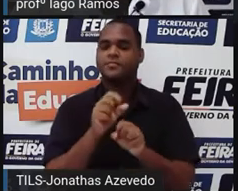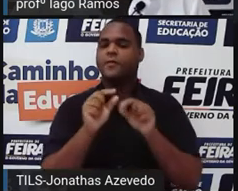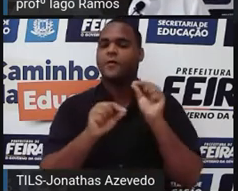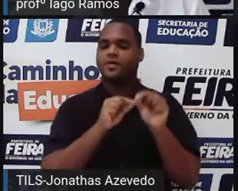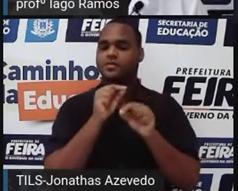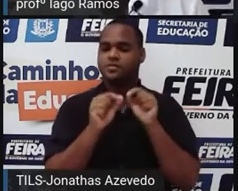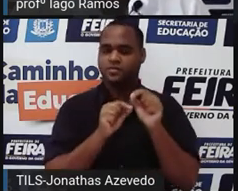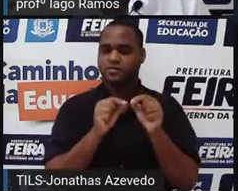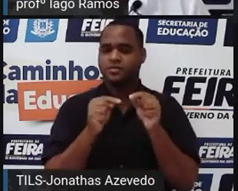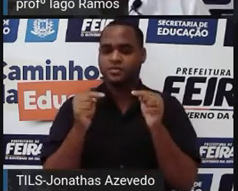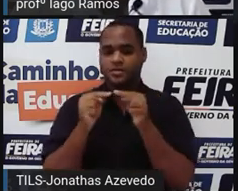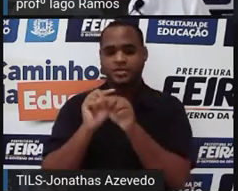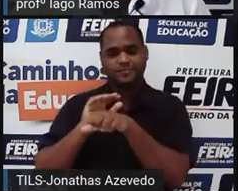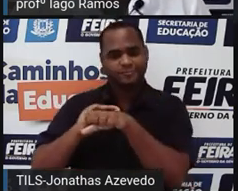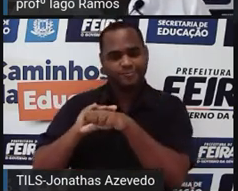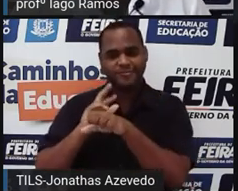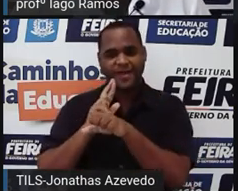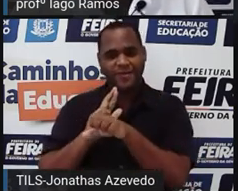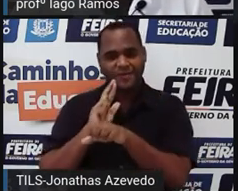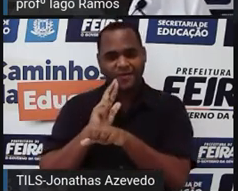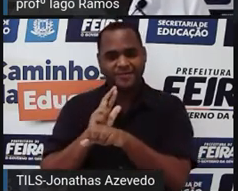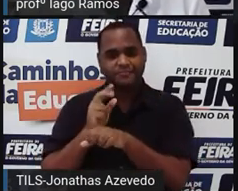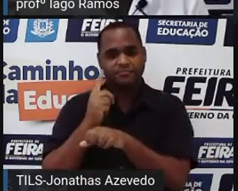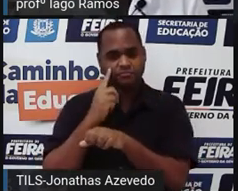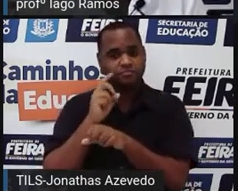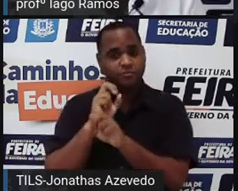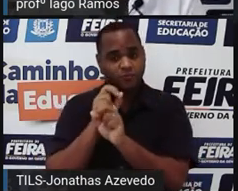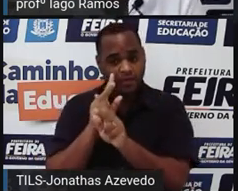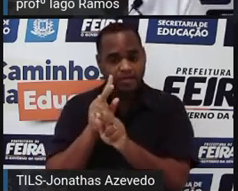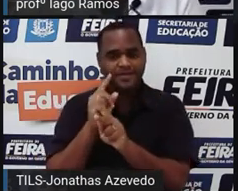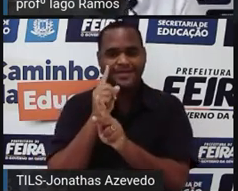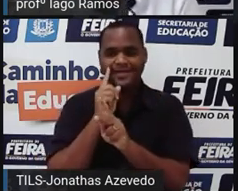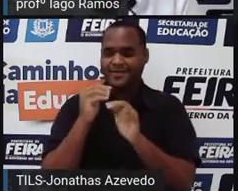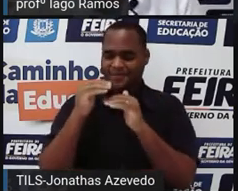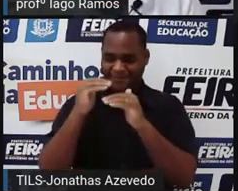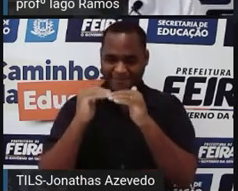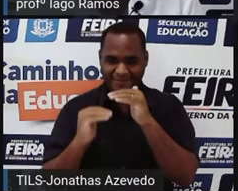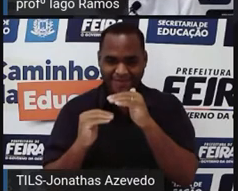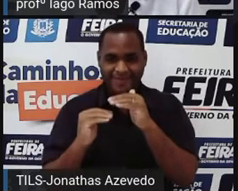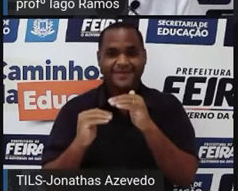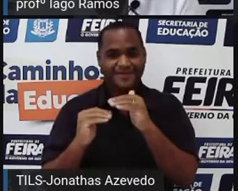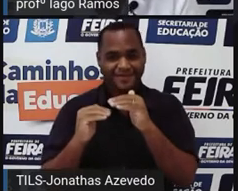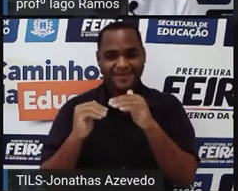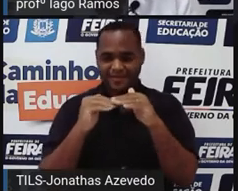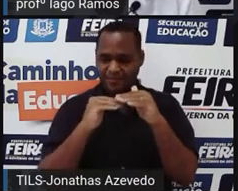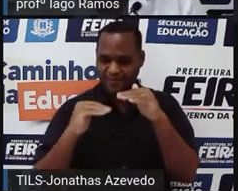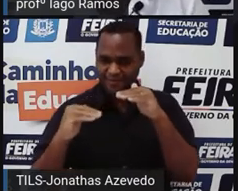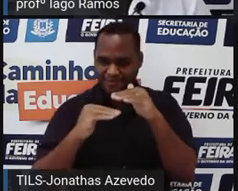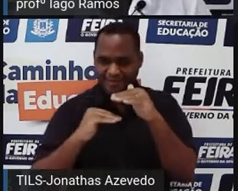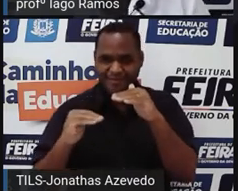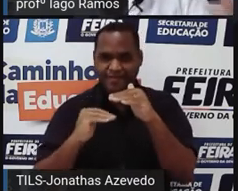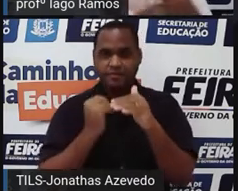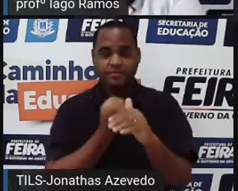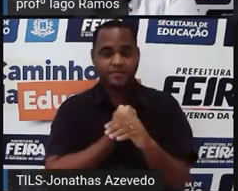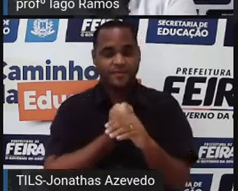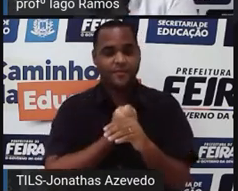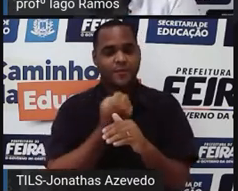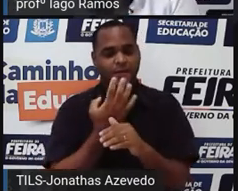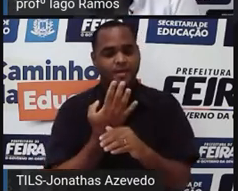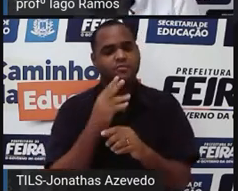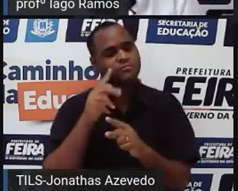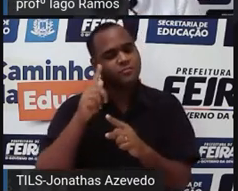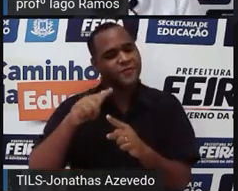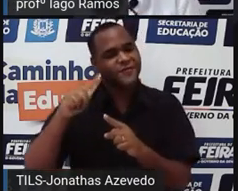no resultado, basta que a gente pegue esse número de baixo, que é a base, o número 4, e repita